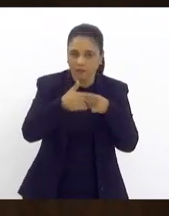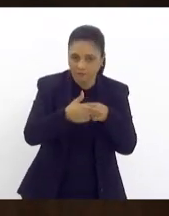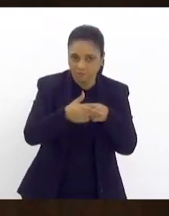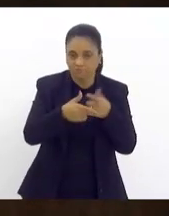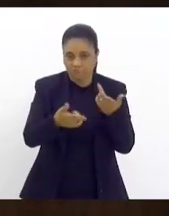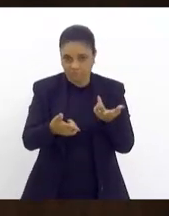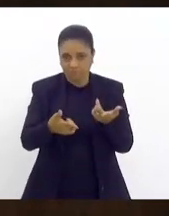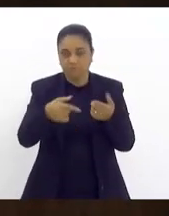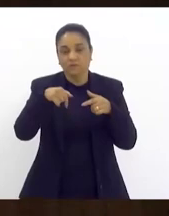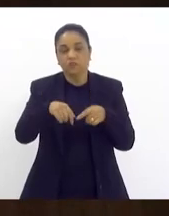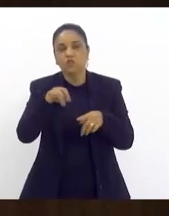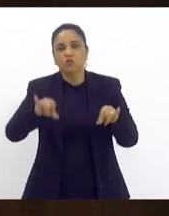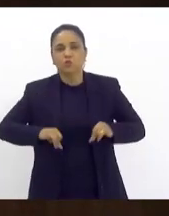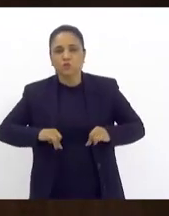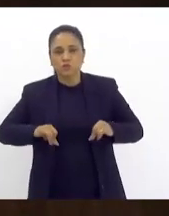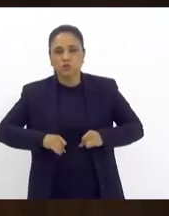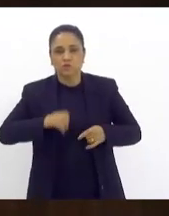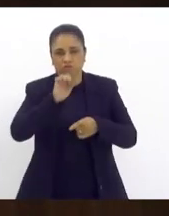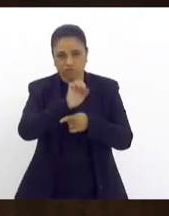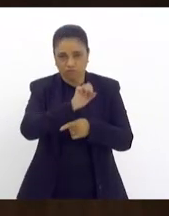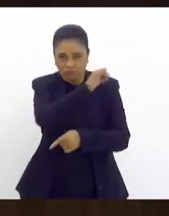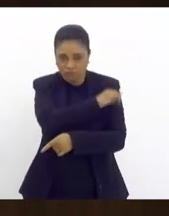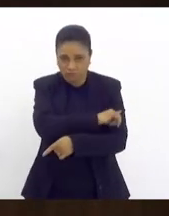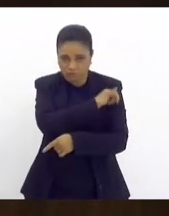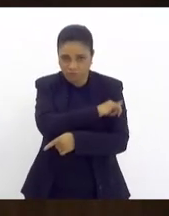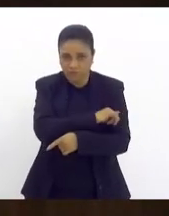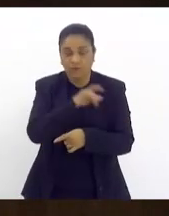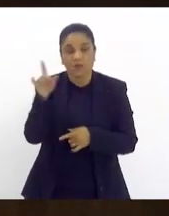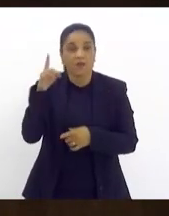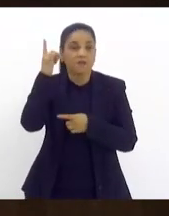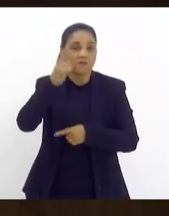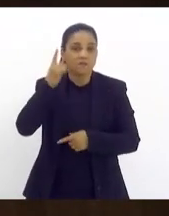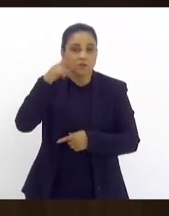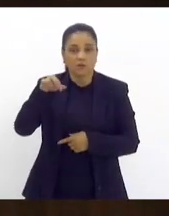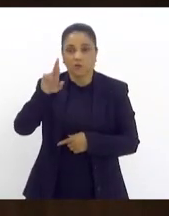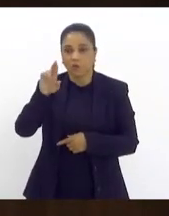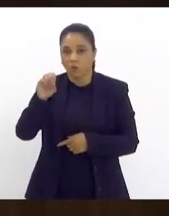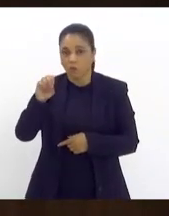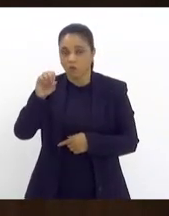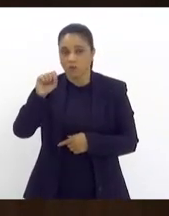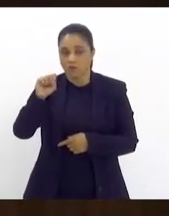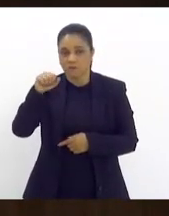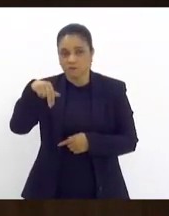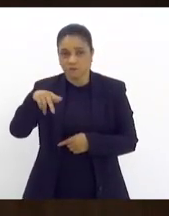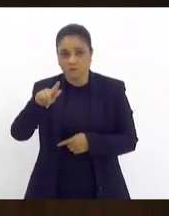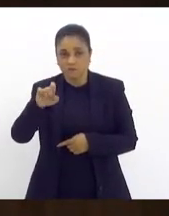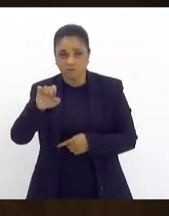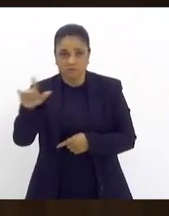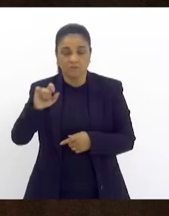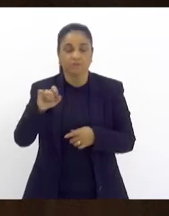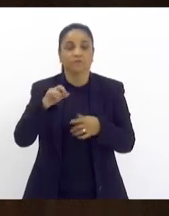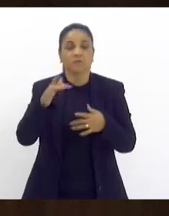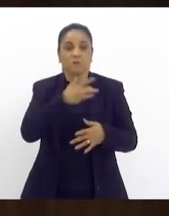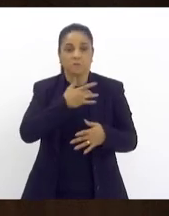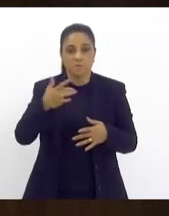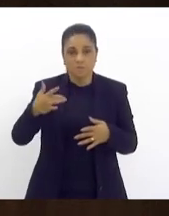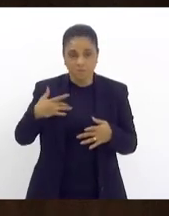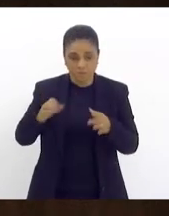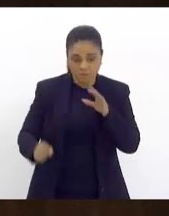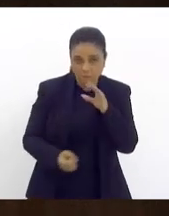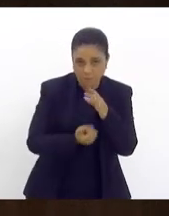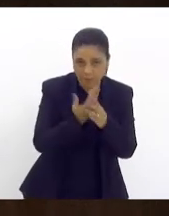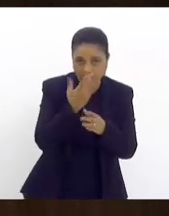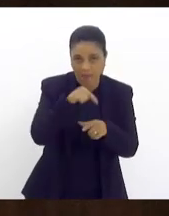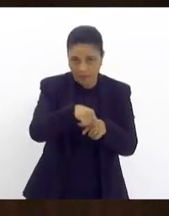Janeiro a deputada Rosângela pretende criar um programa de saúde móvel veterinária